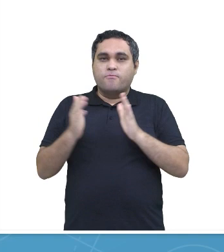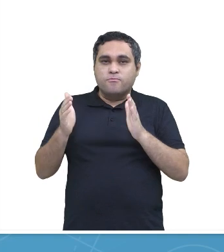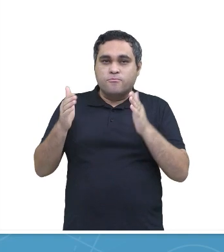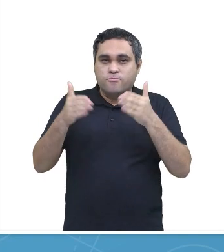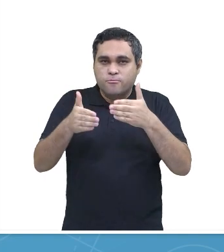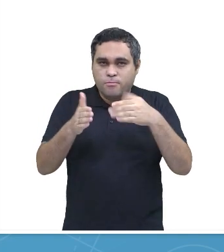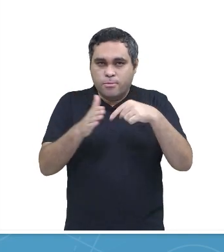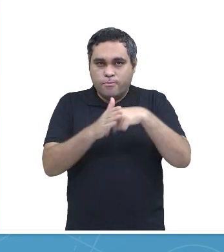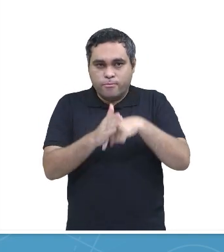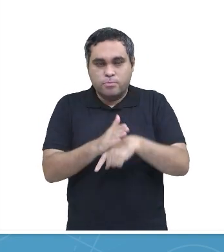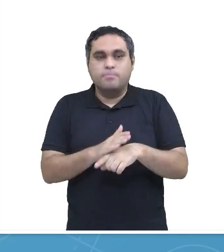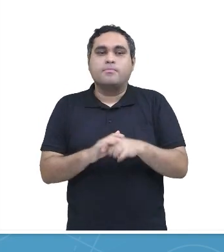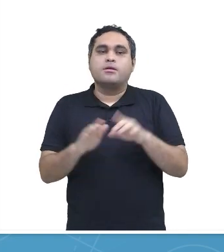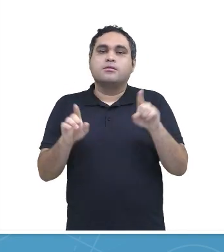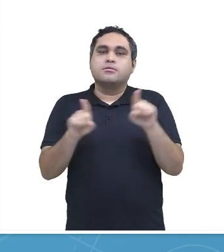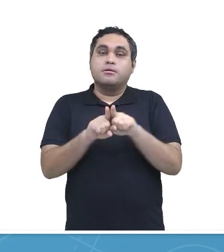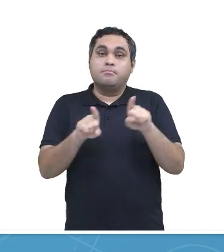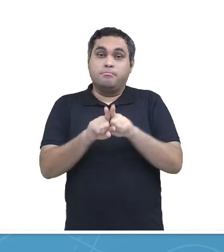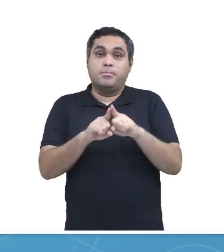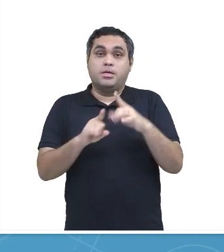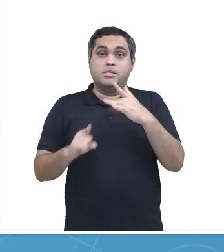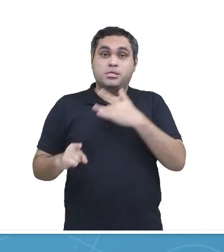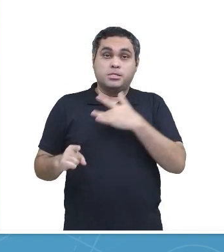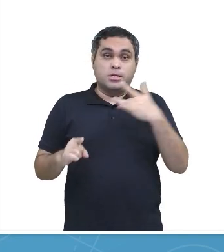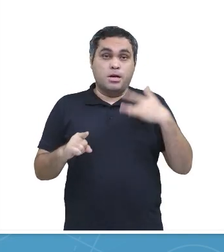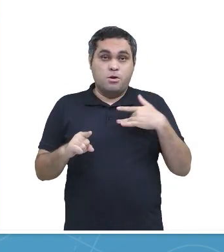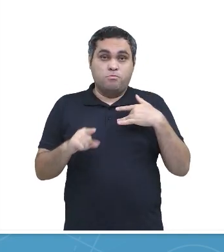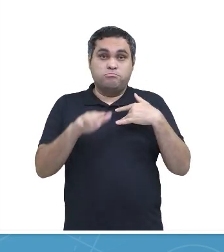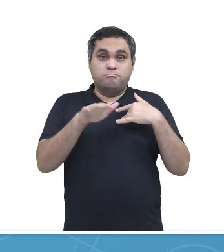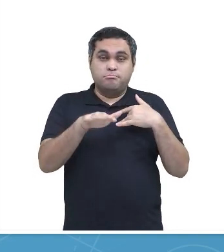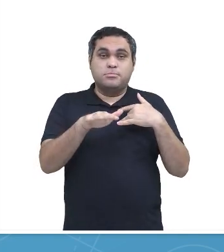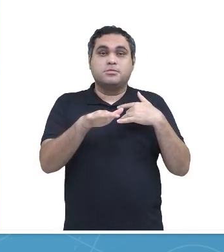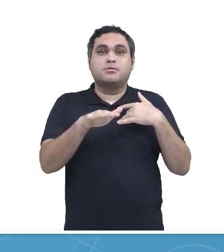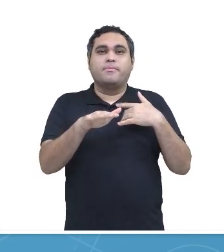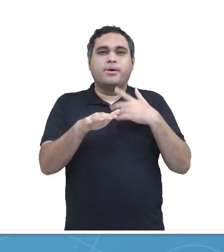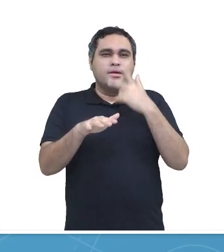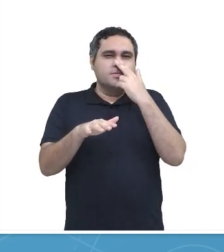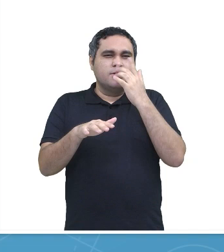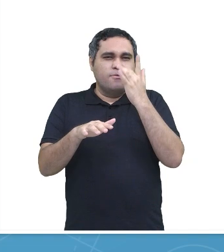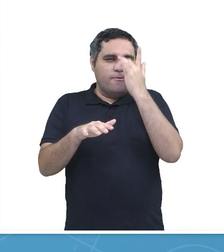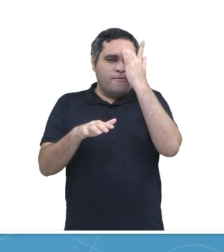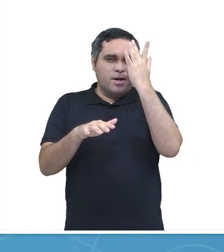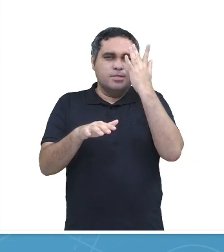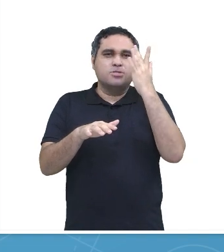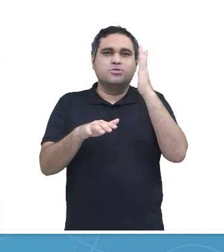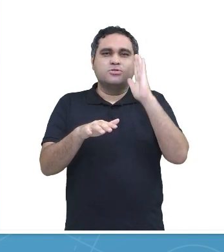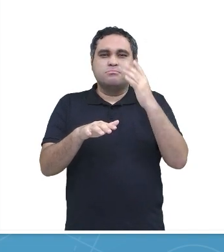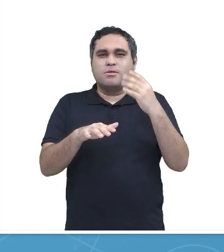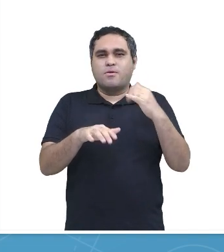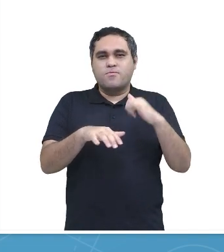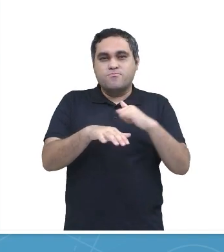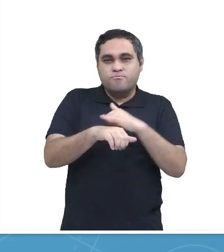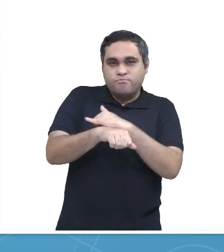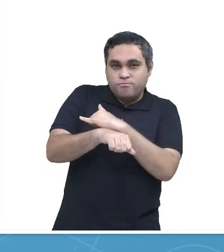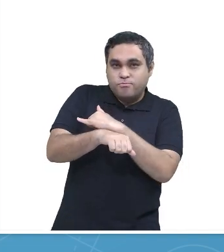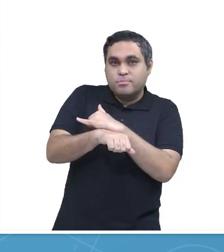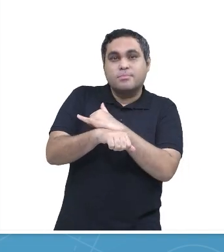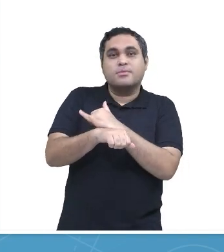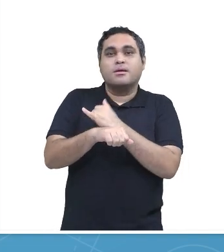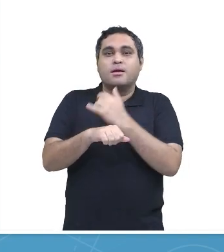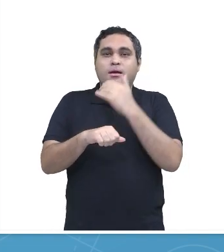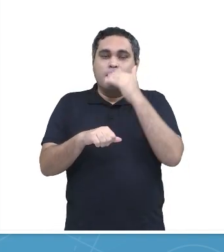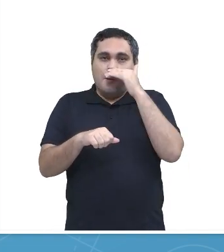de peso naturalmente, então uma fase com mais facilidade para aumentar de peso. Ocorre a diminuição da